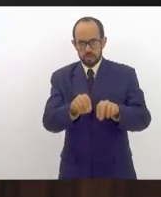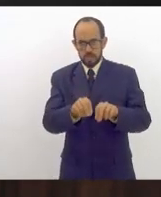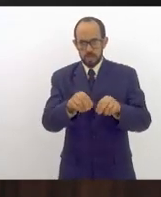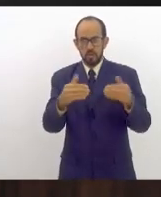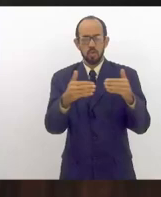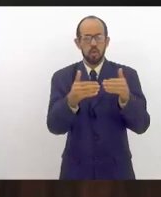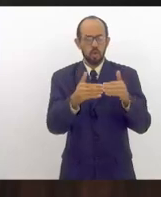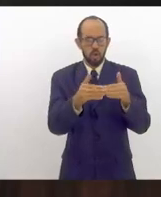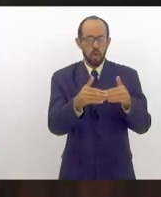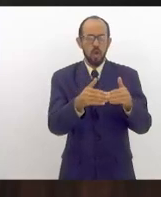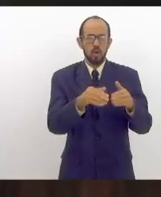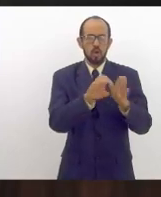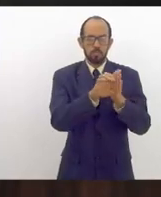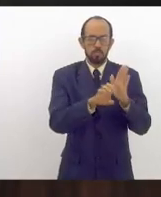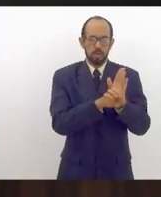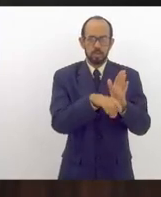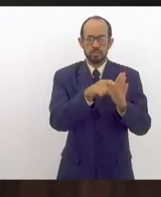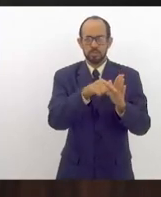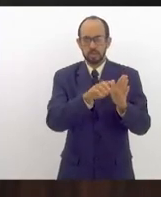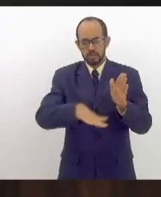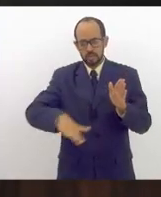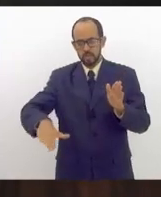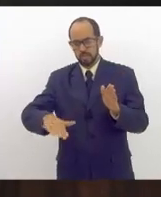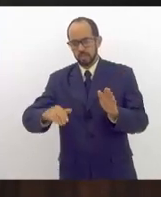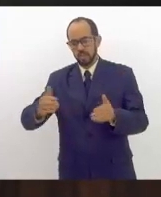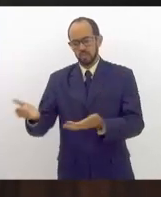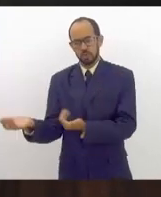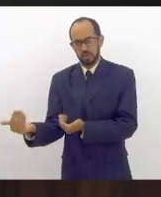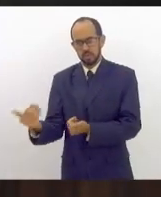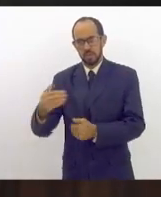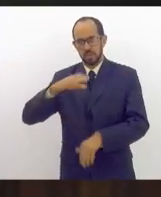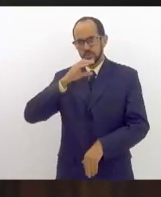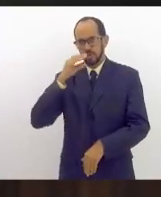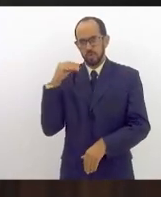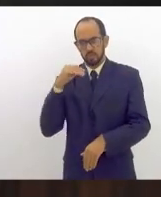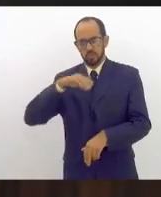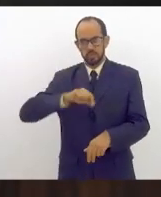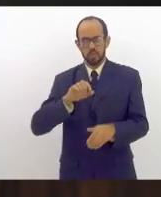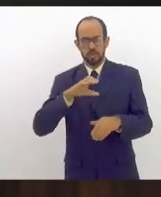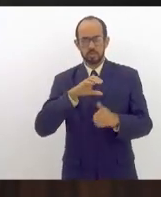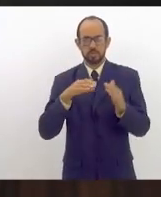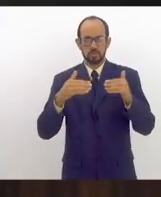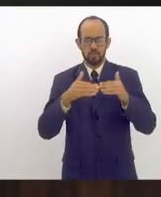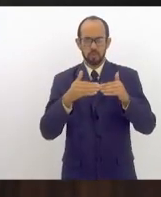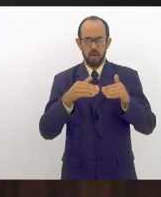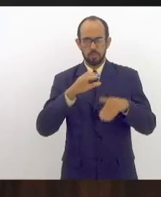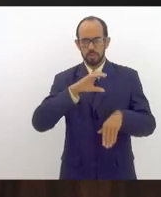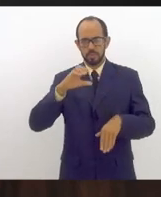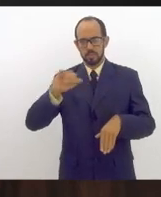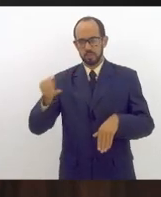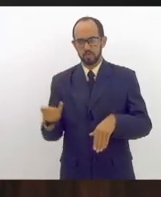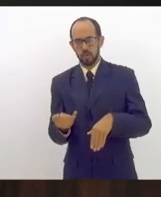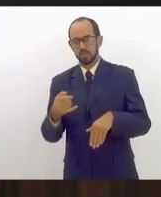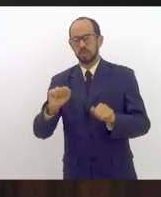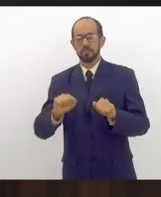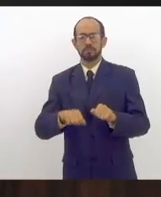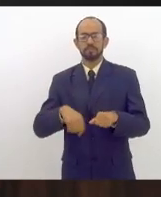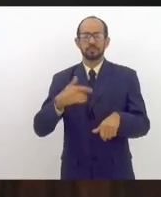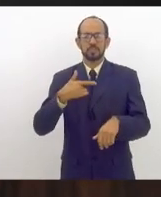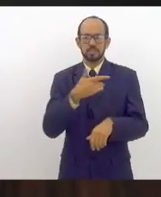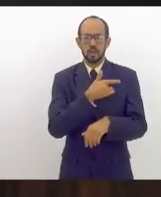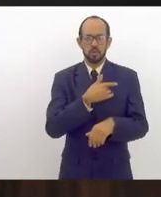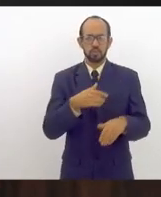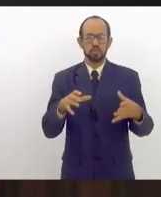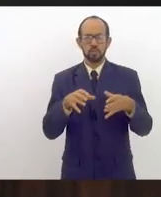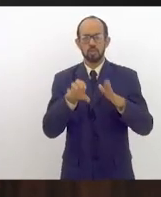condicionalidade com emendas de assunto da criança, adolescente e do idoso, favorável com as emendas da CCJ. Saúde, favorável com as emendas, com emendas e com